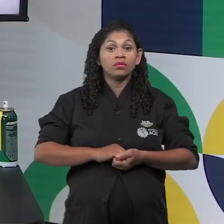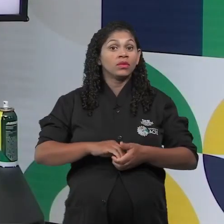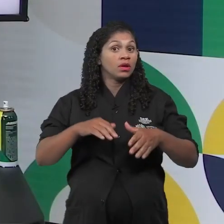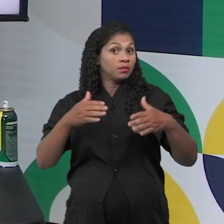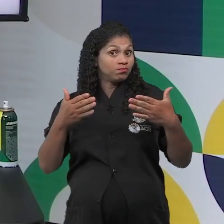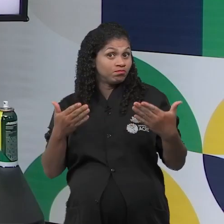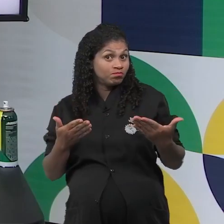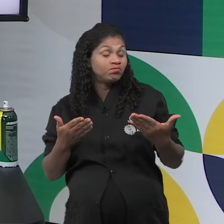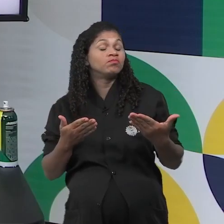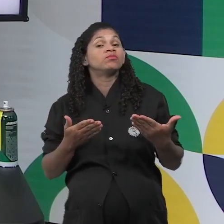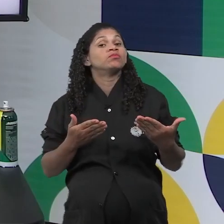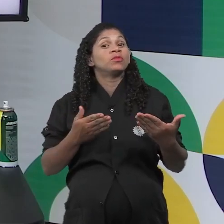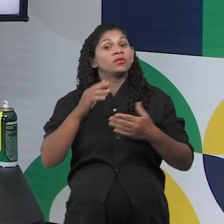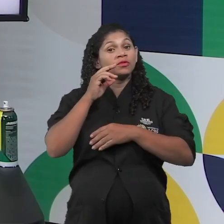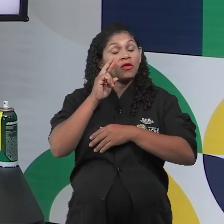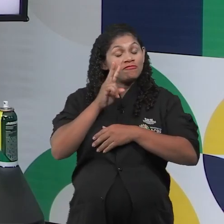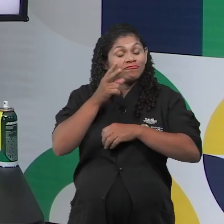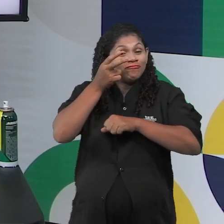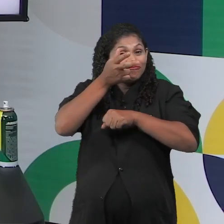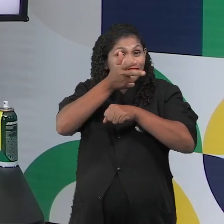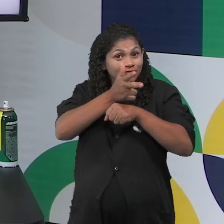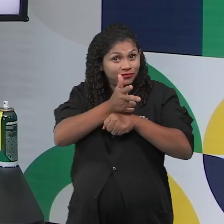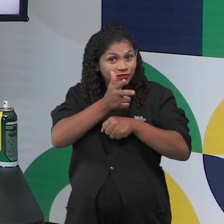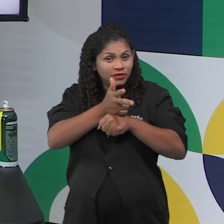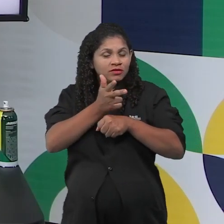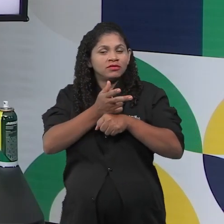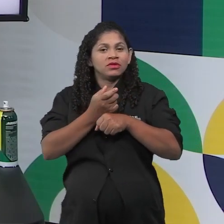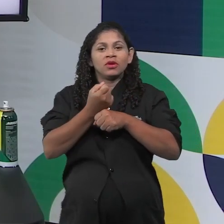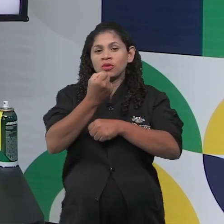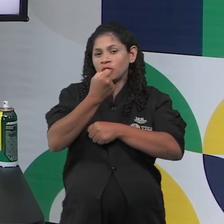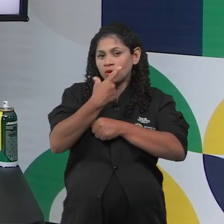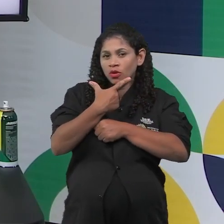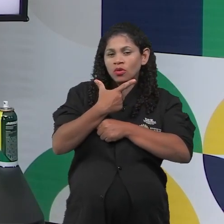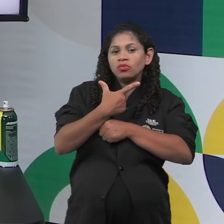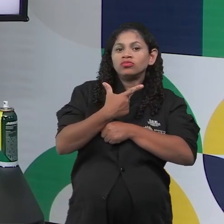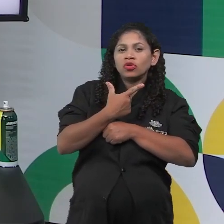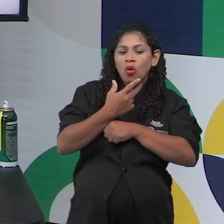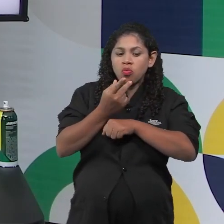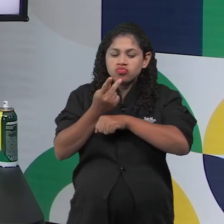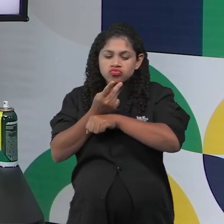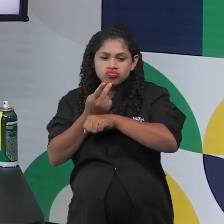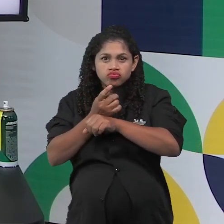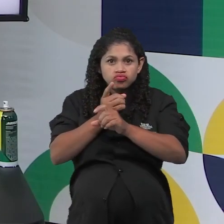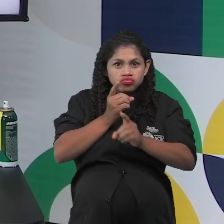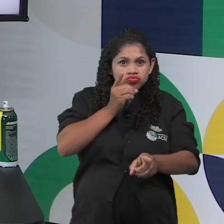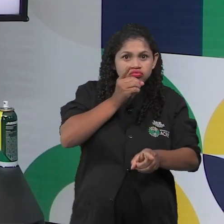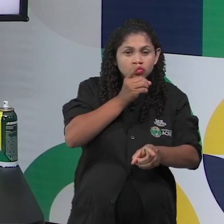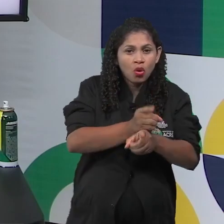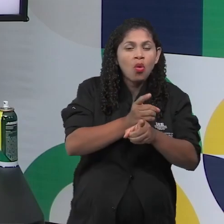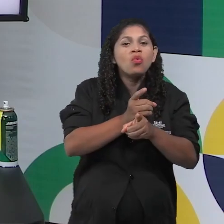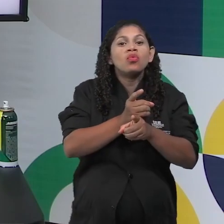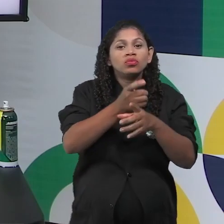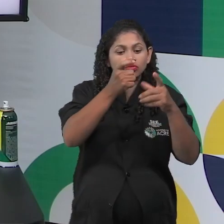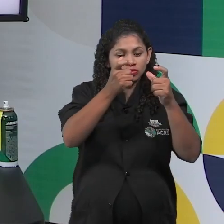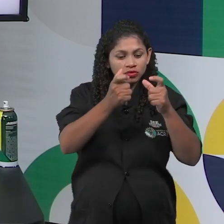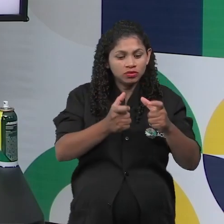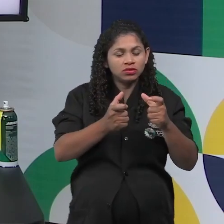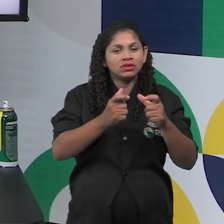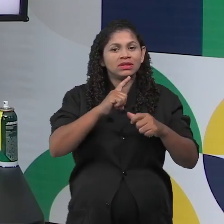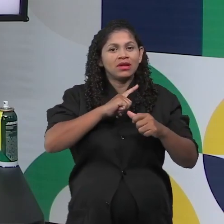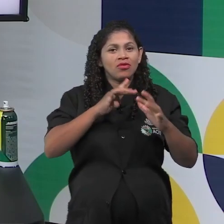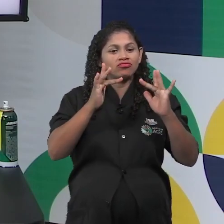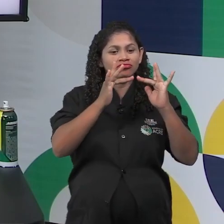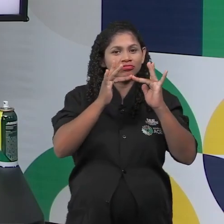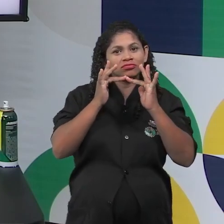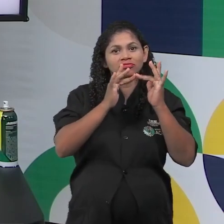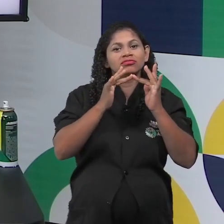Então, como a gente pôde ver aí no vídeo, o medicamento ele vai procurar os receptores. Então, cada medicamento, ele é criado, ele é produzido,